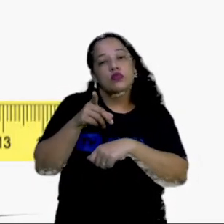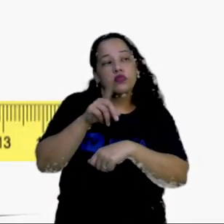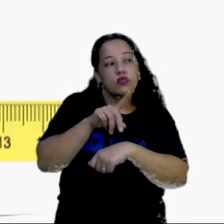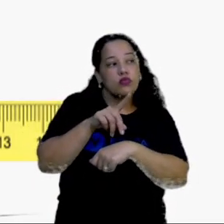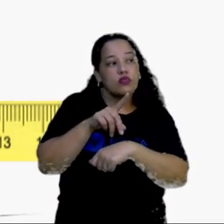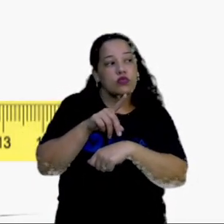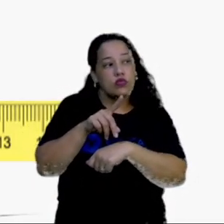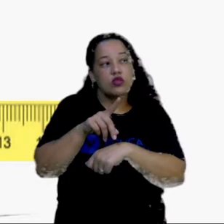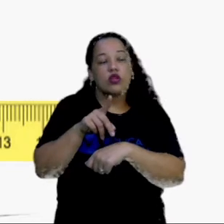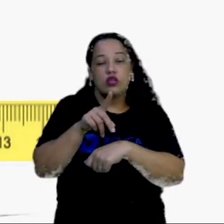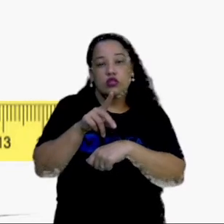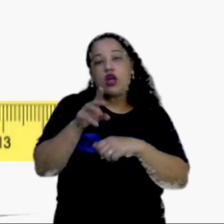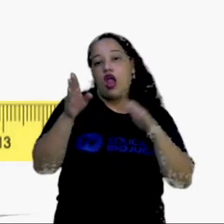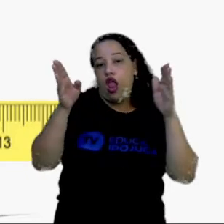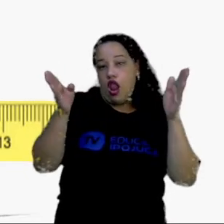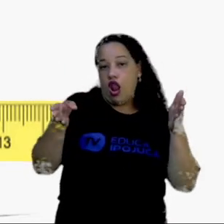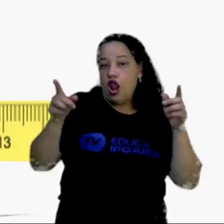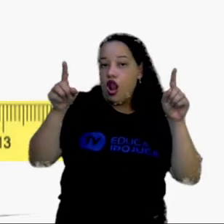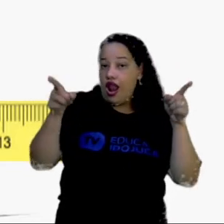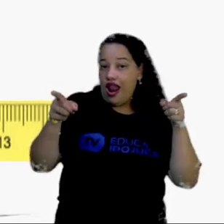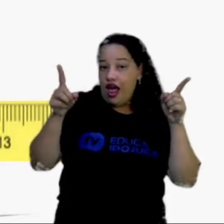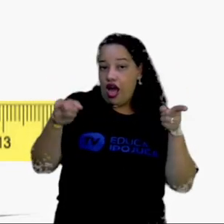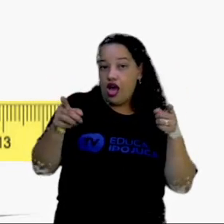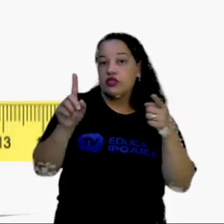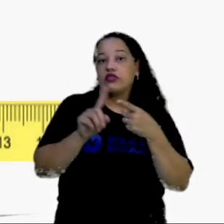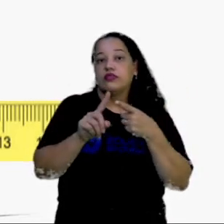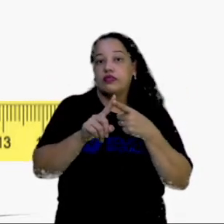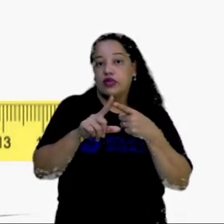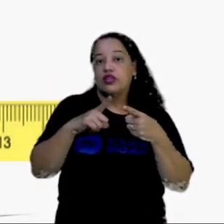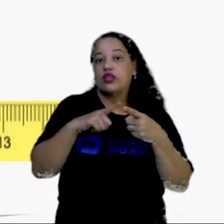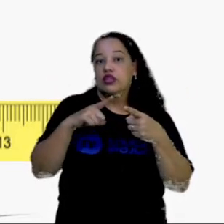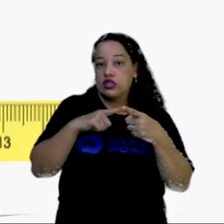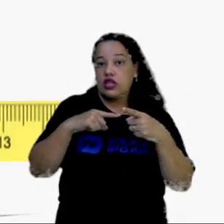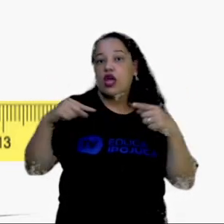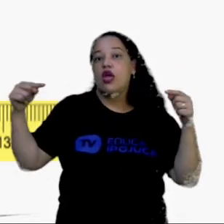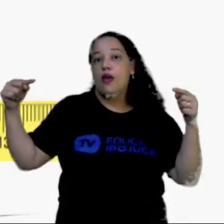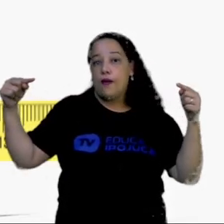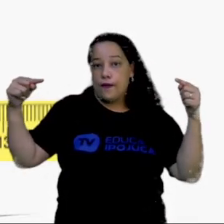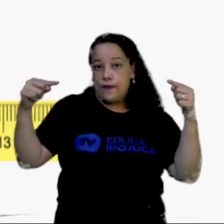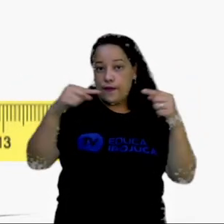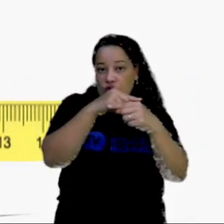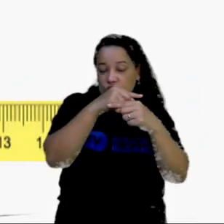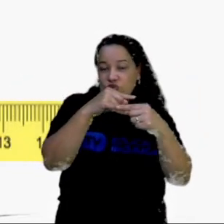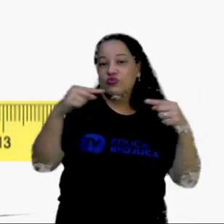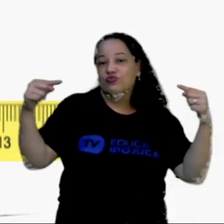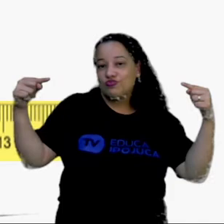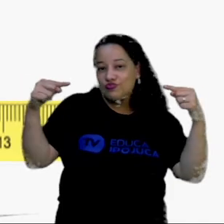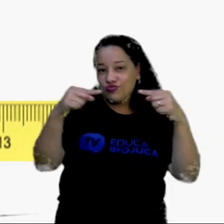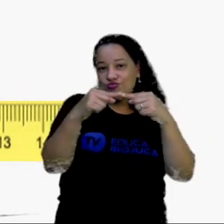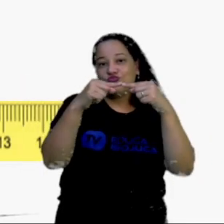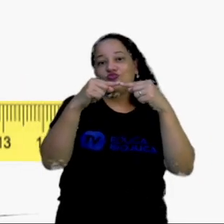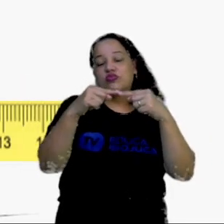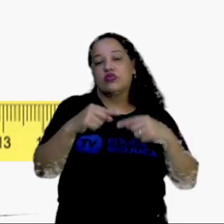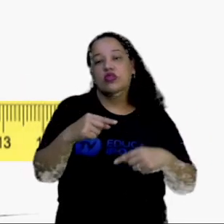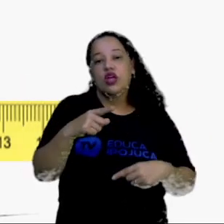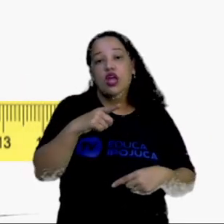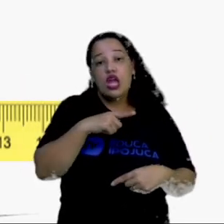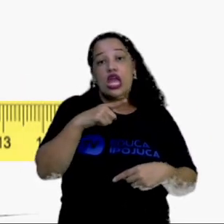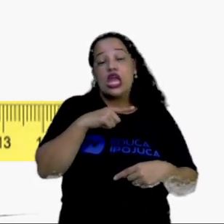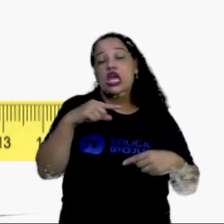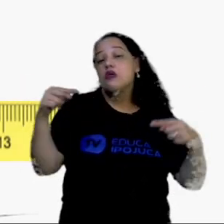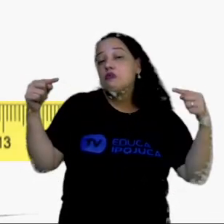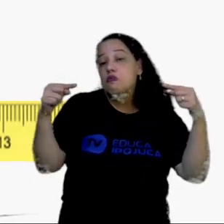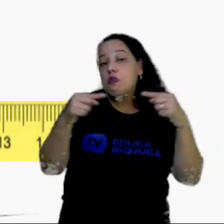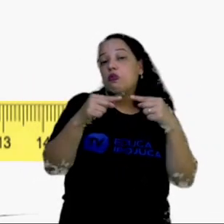Semelhantemente dos dois lados. Então vai ter um ponto de intersecção ali. Esse ponto de intersecção, nós